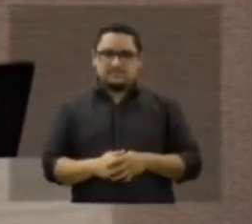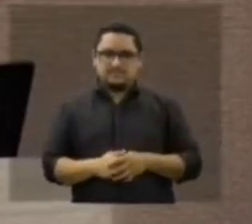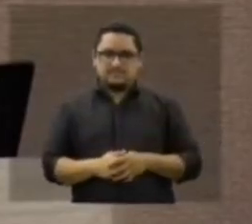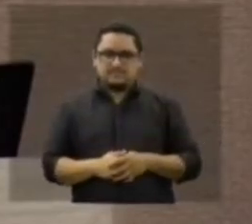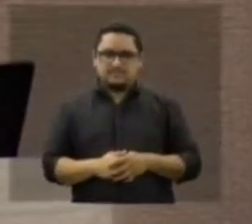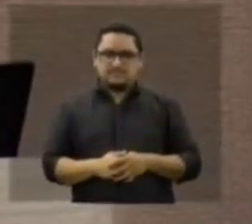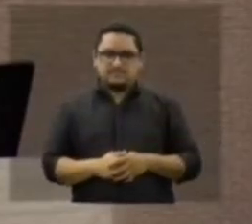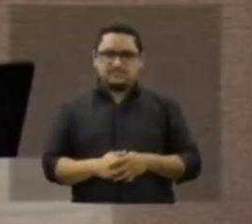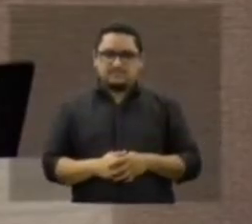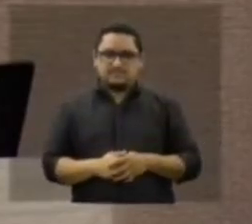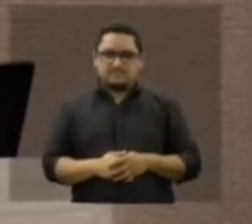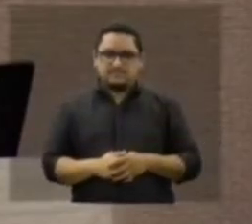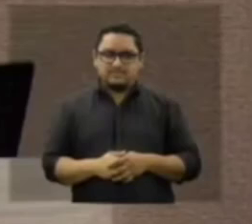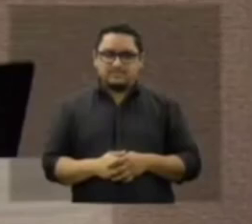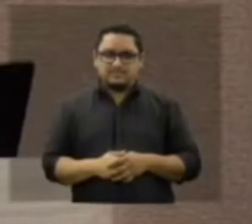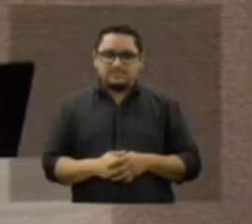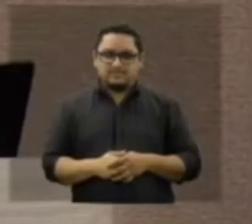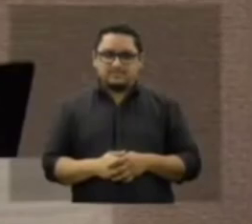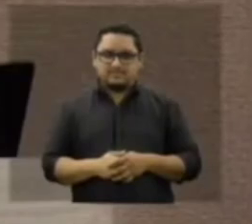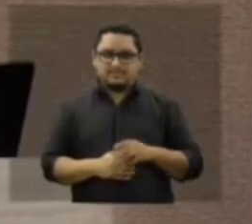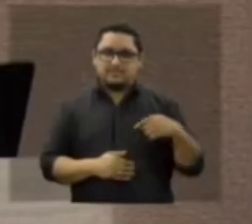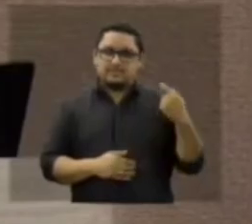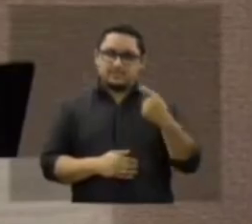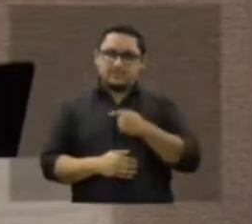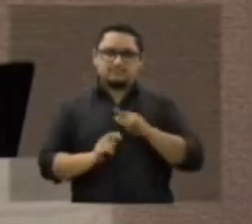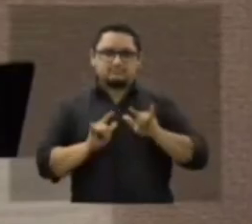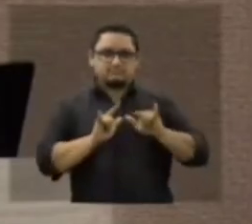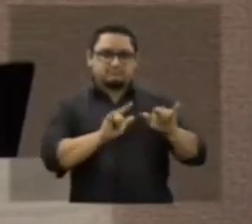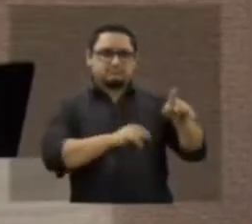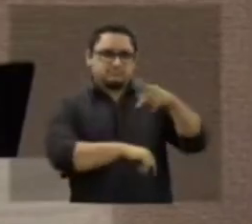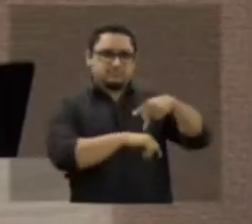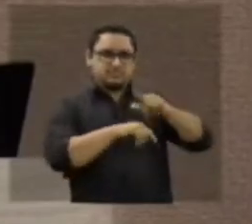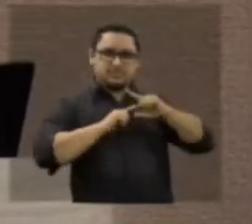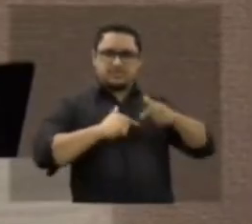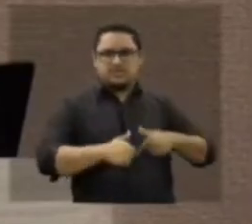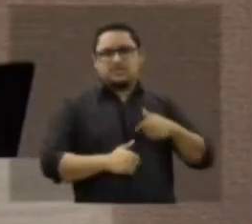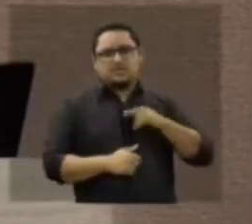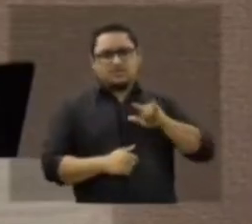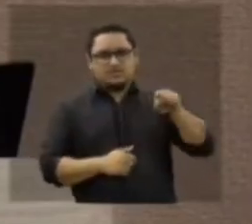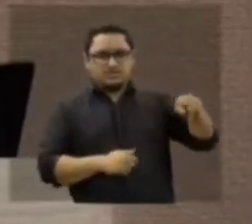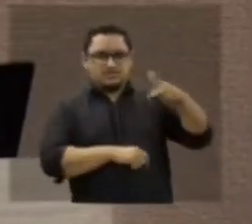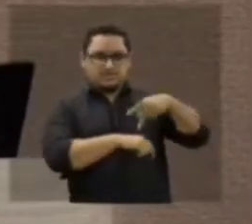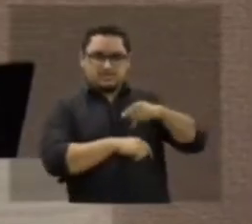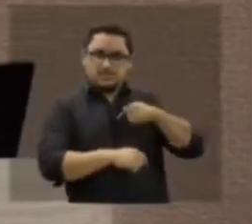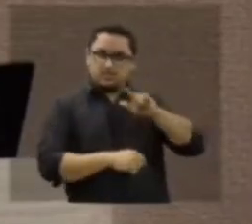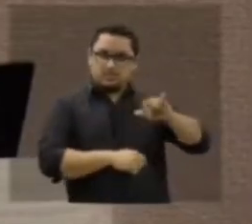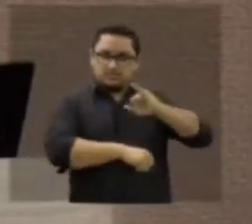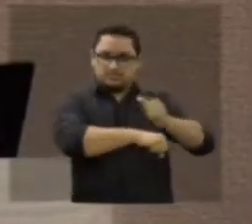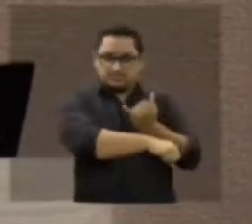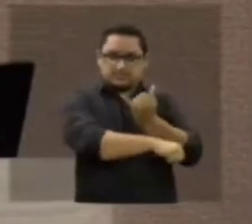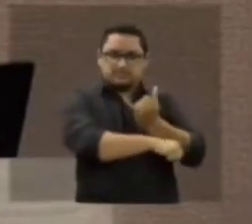o rotar E é exatamente dizer que Nós Amamos esse país e que eu amo esse país e eu amo Jerusalém abençoe a todos